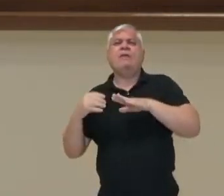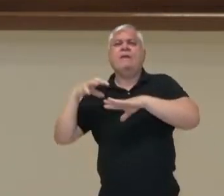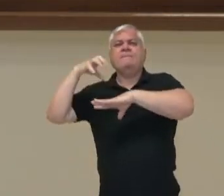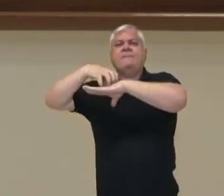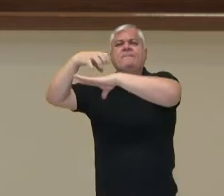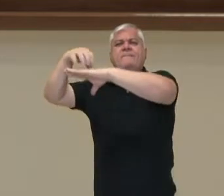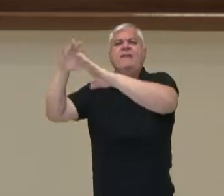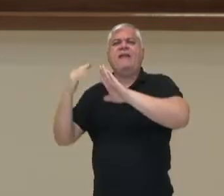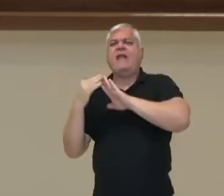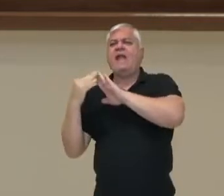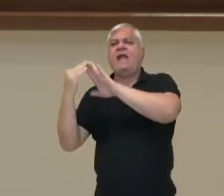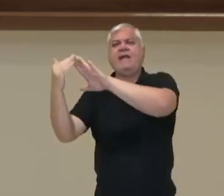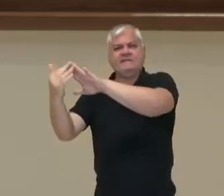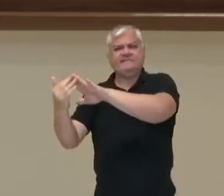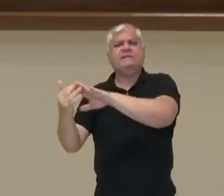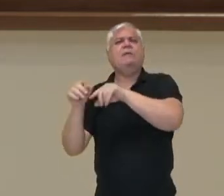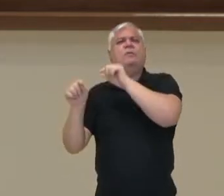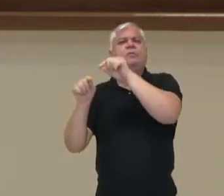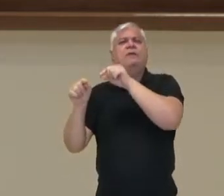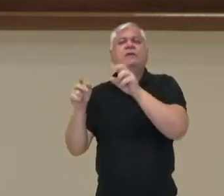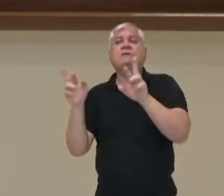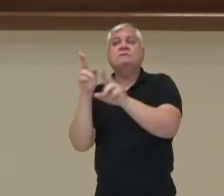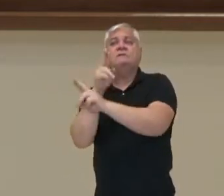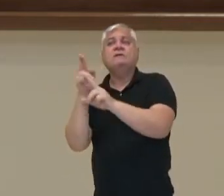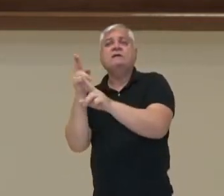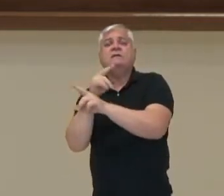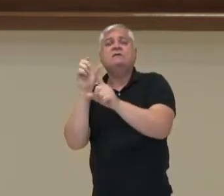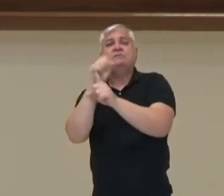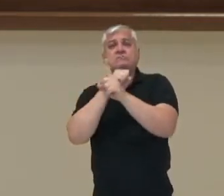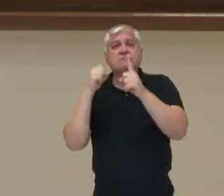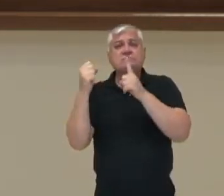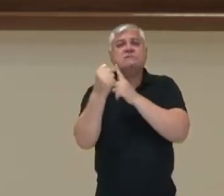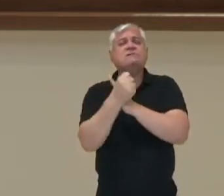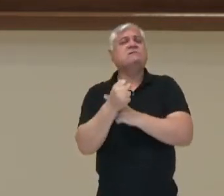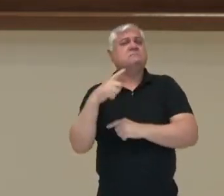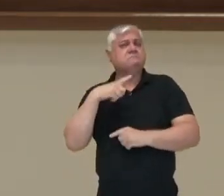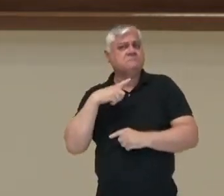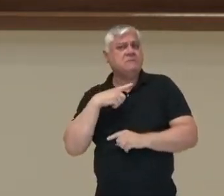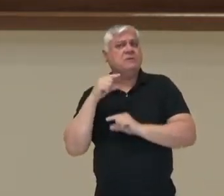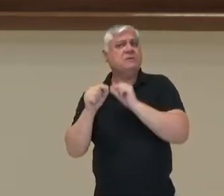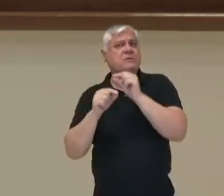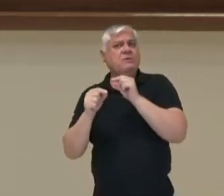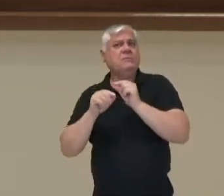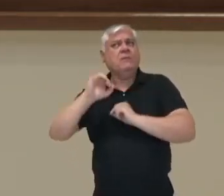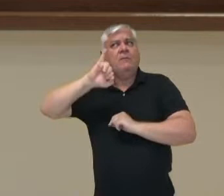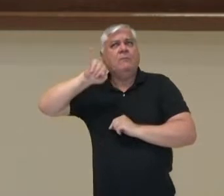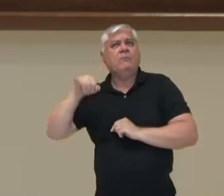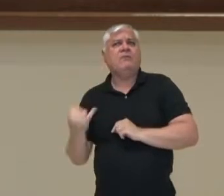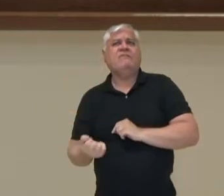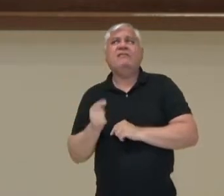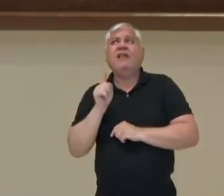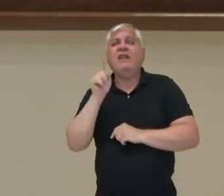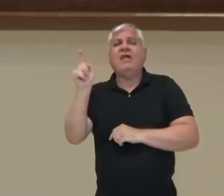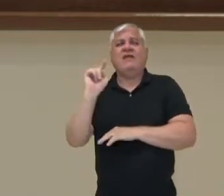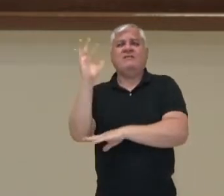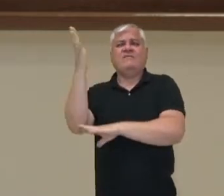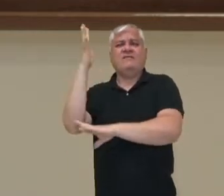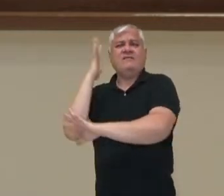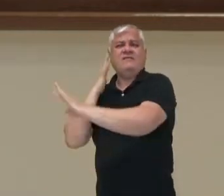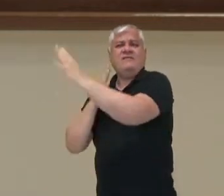Então, quais as relações a sociedade como um todo tem com esse recurso, tem com a questão da